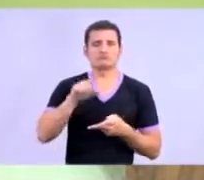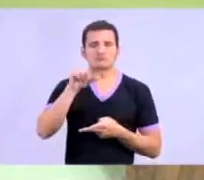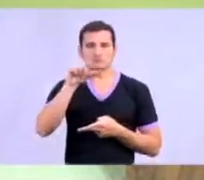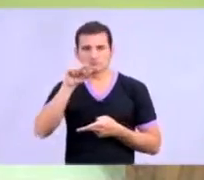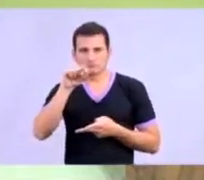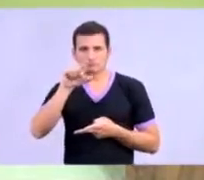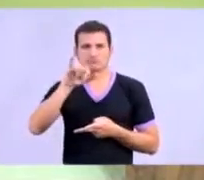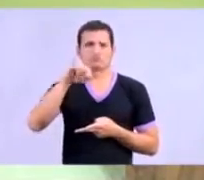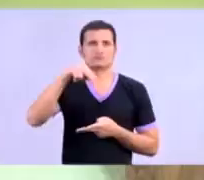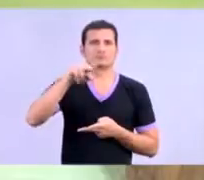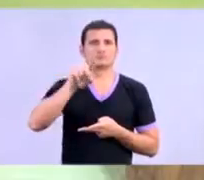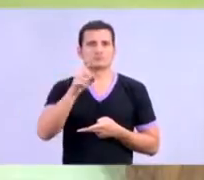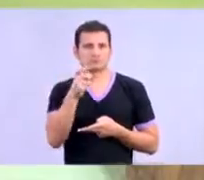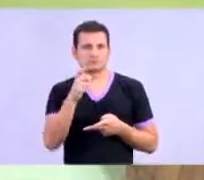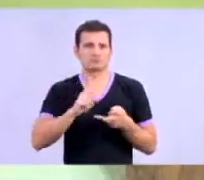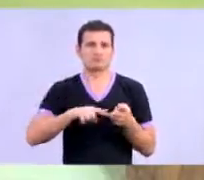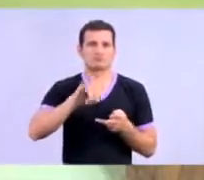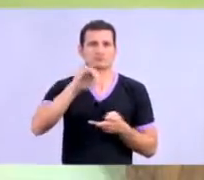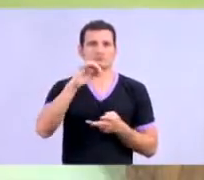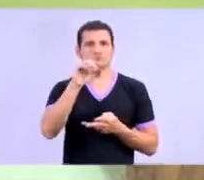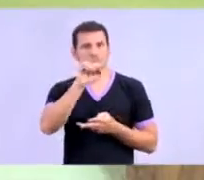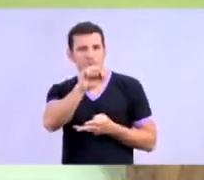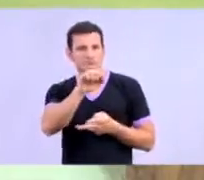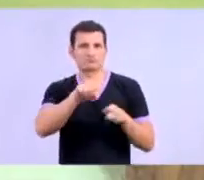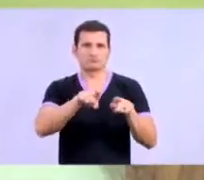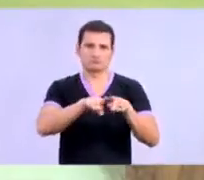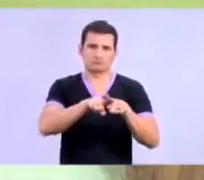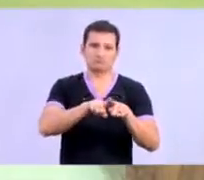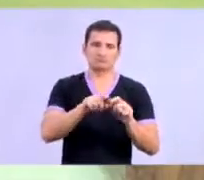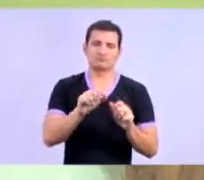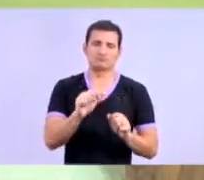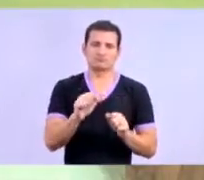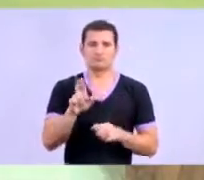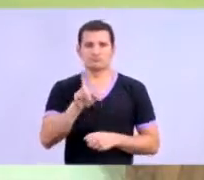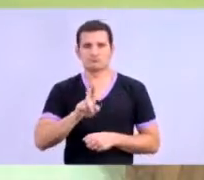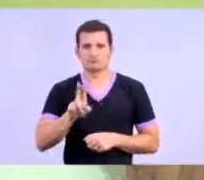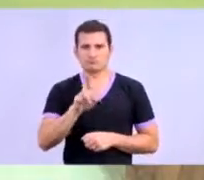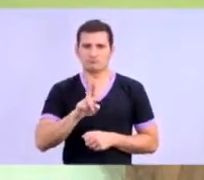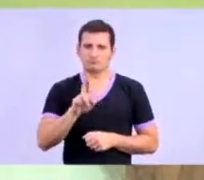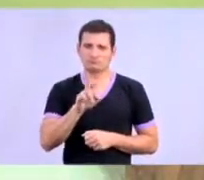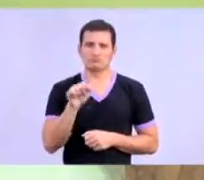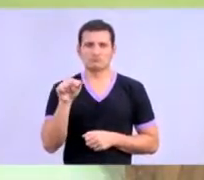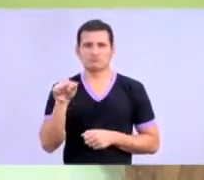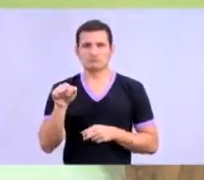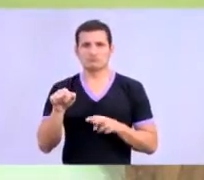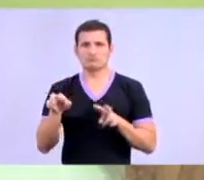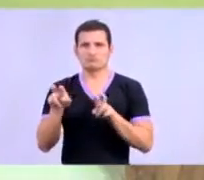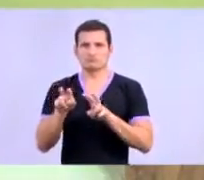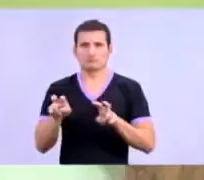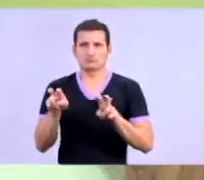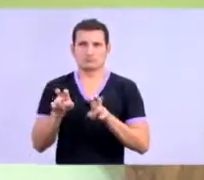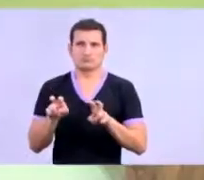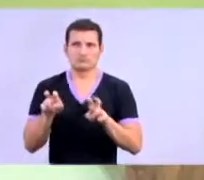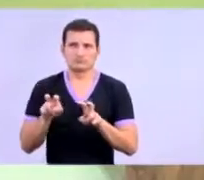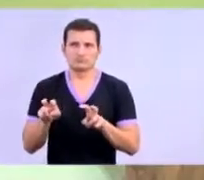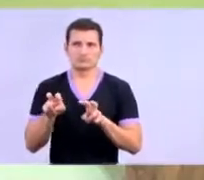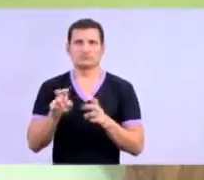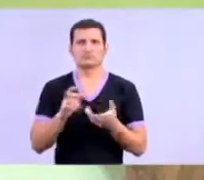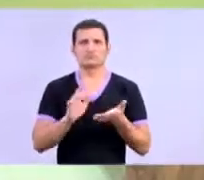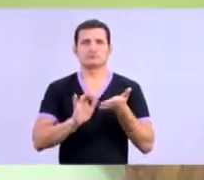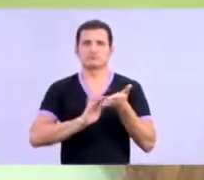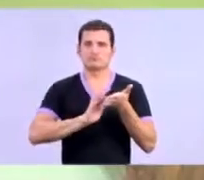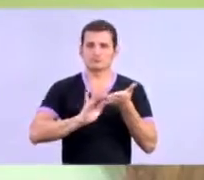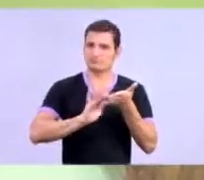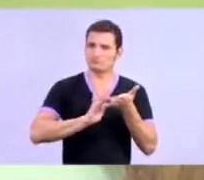Linux, né, no iOS, e também posso fazer o uso através de um computador, tá certo? De um tablet ou